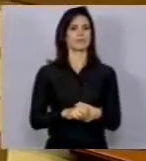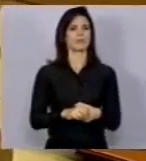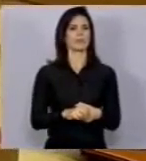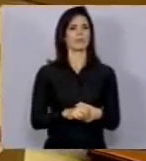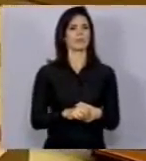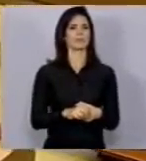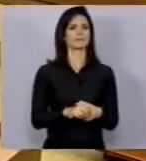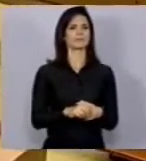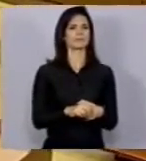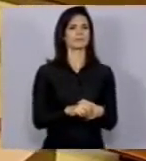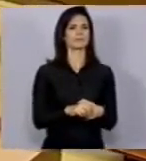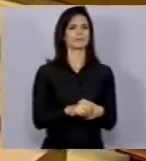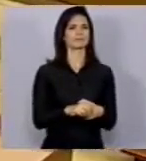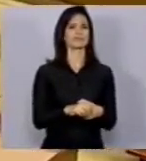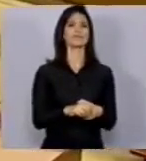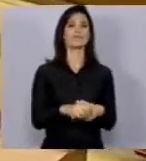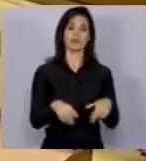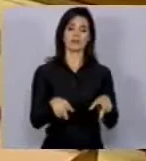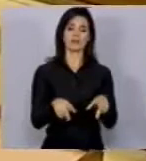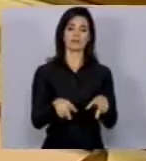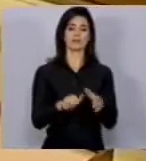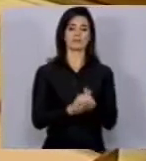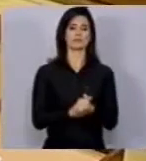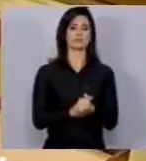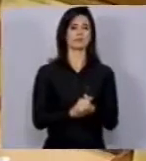E não é apenas, e é preciso